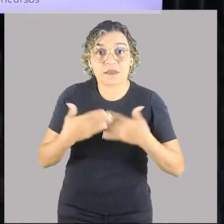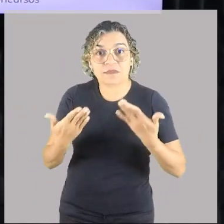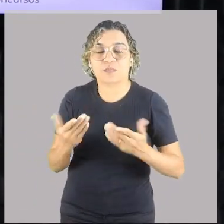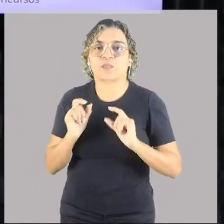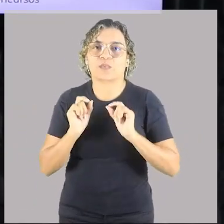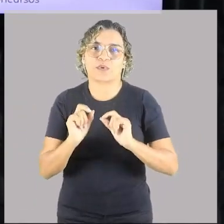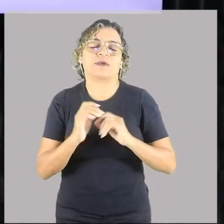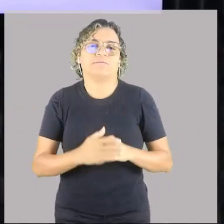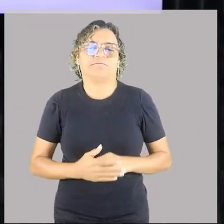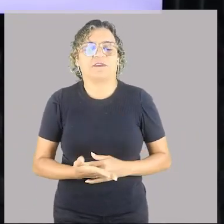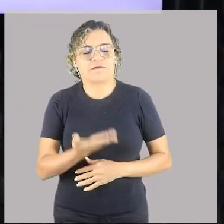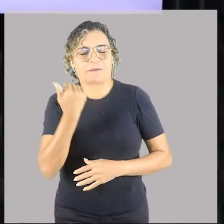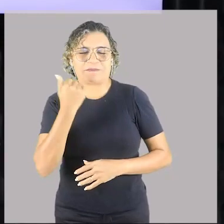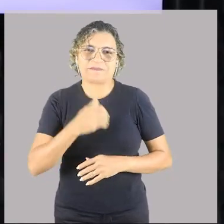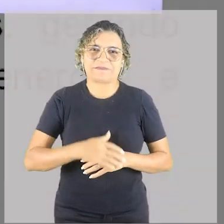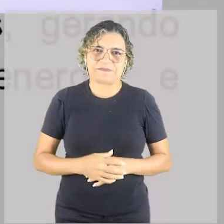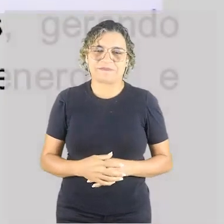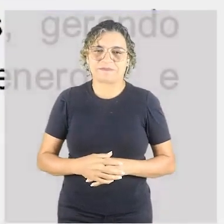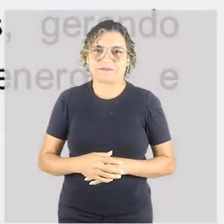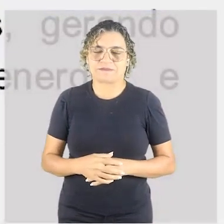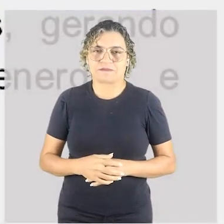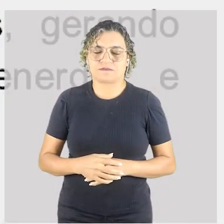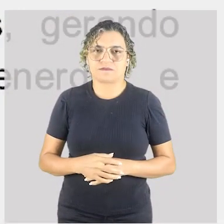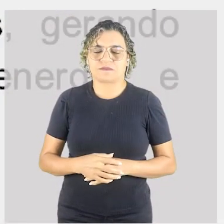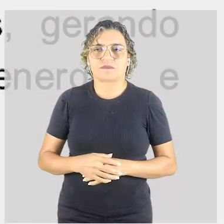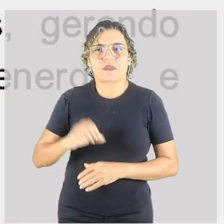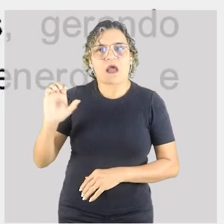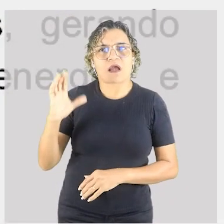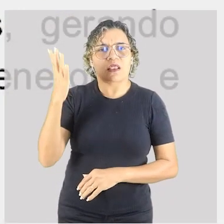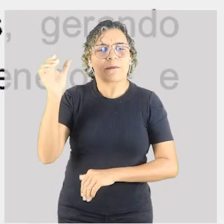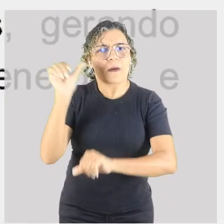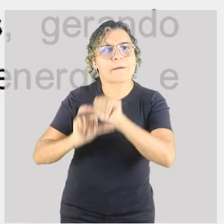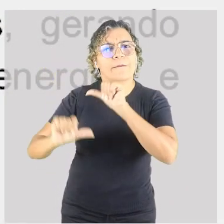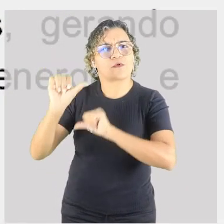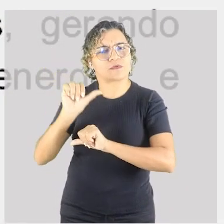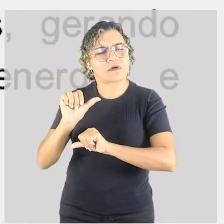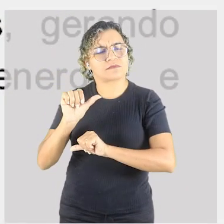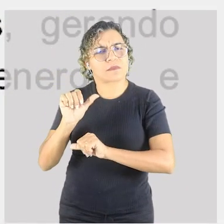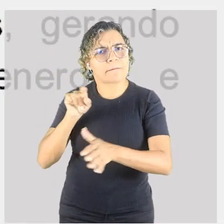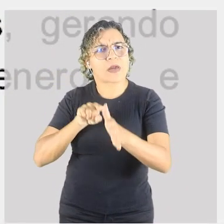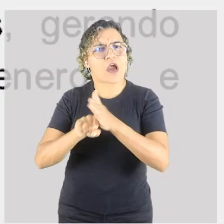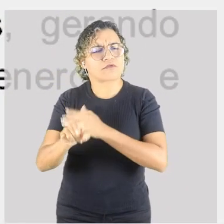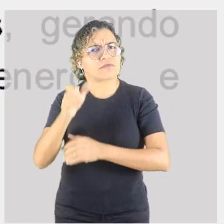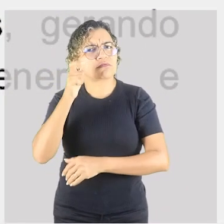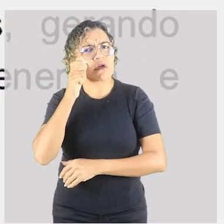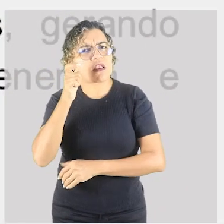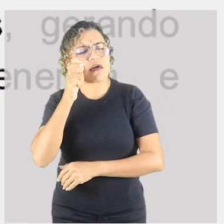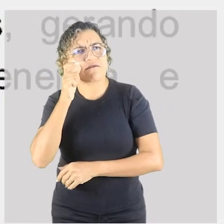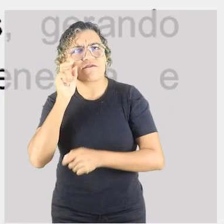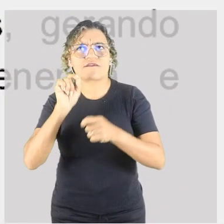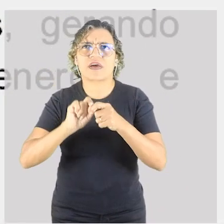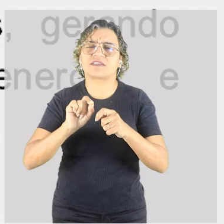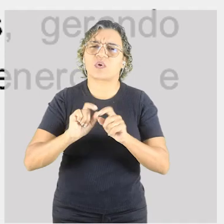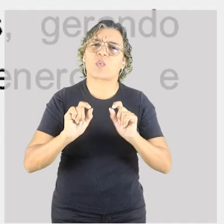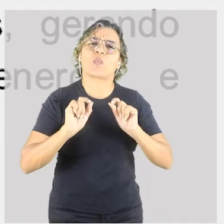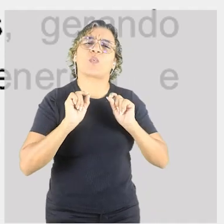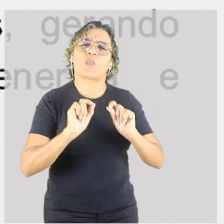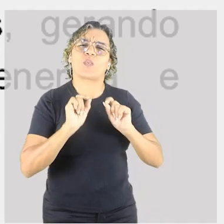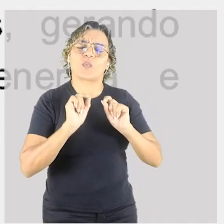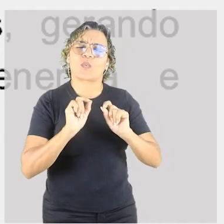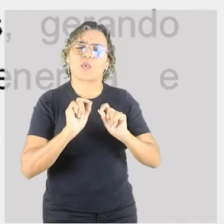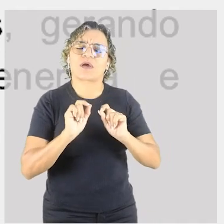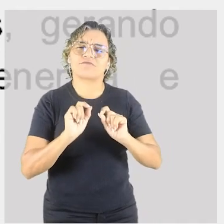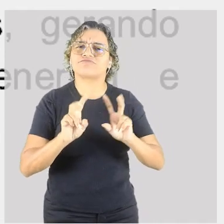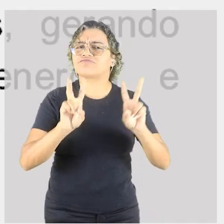galerinha, então, vamos lá. Mudanças climáticas. Uma pergunta bem interessante. O que fazer em